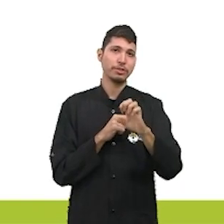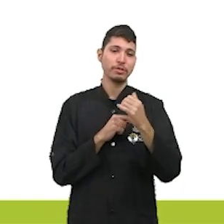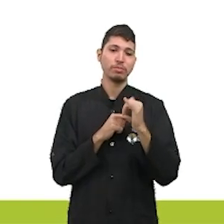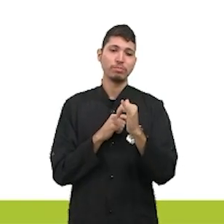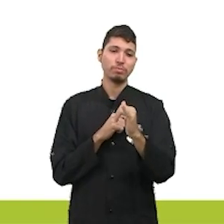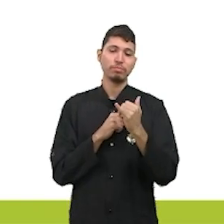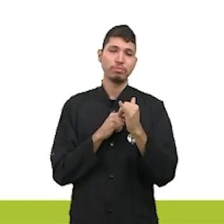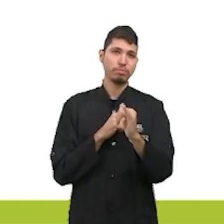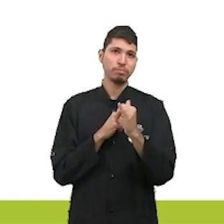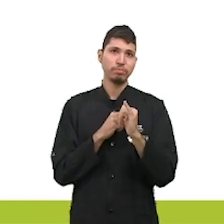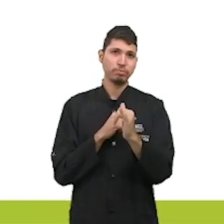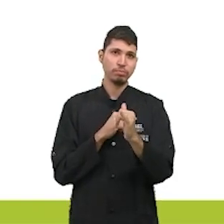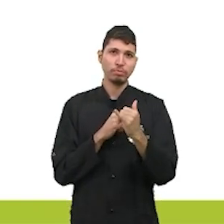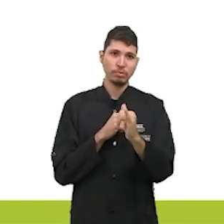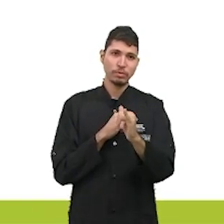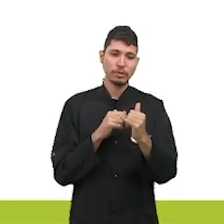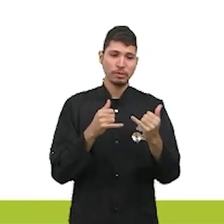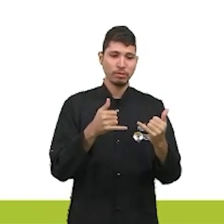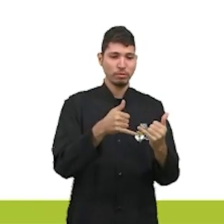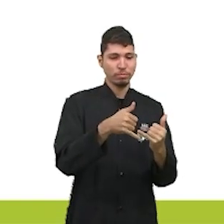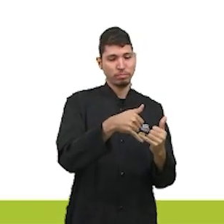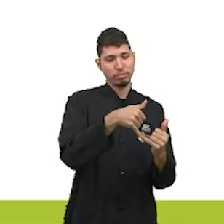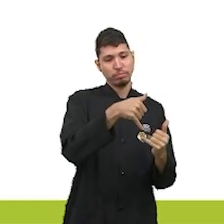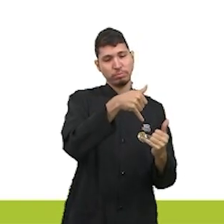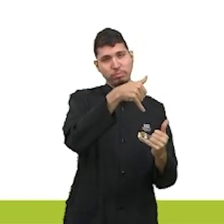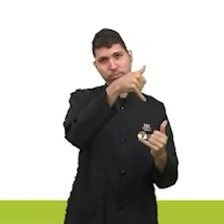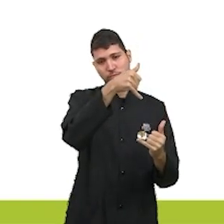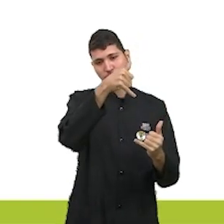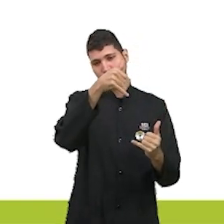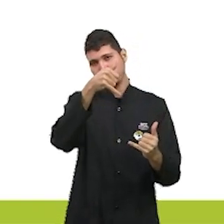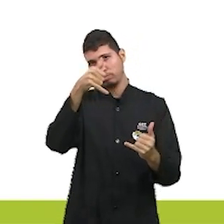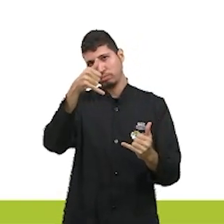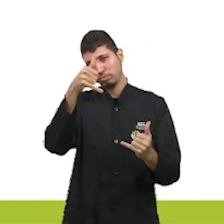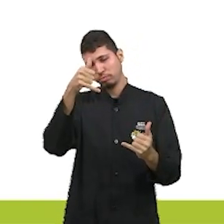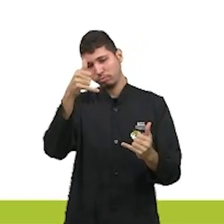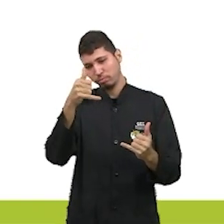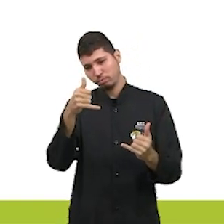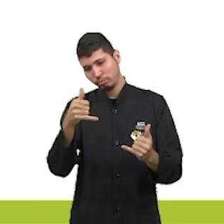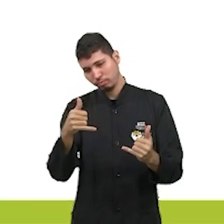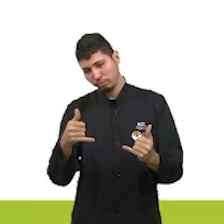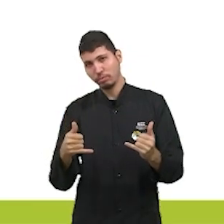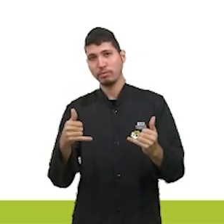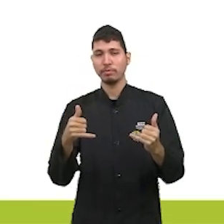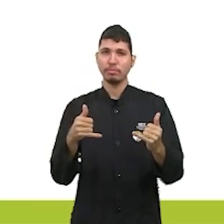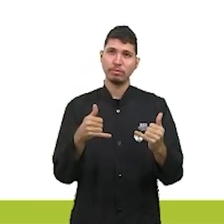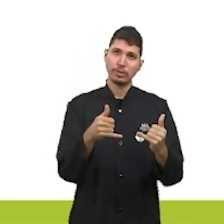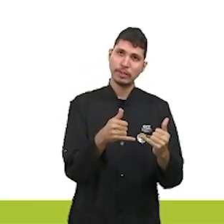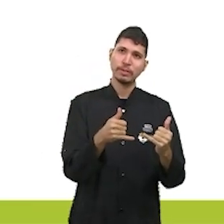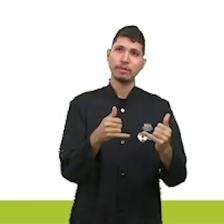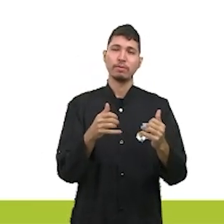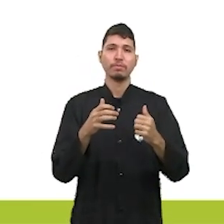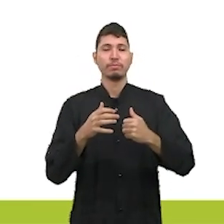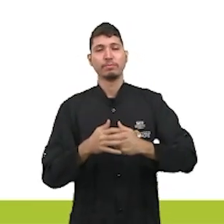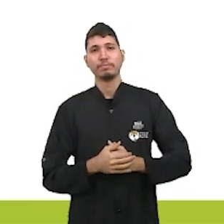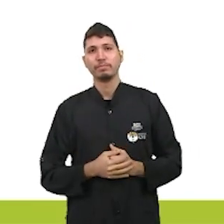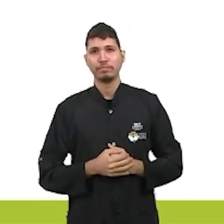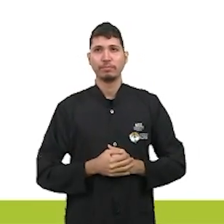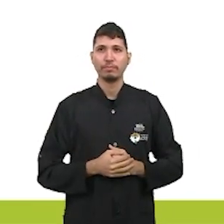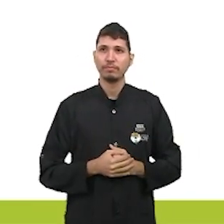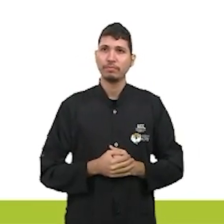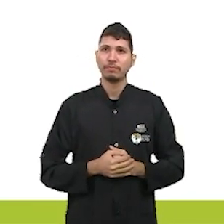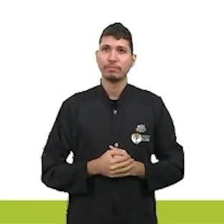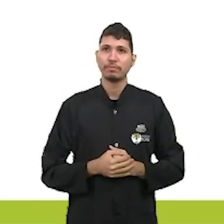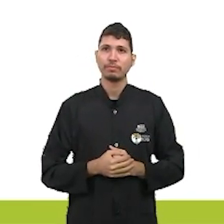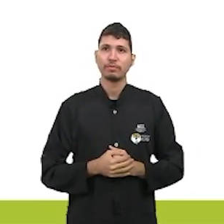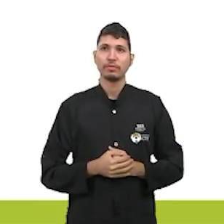Essa corrente, ela passa pelo fio condutor de forma ordenada, tá? E o outro, né, que é um componente